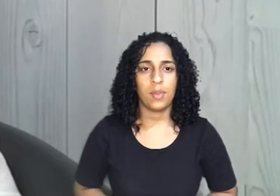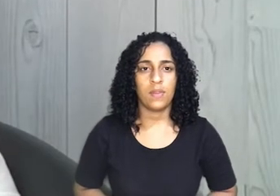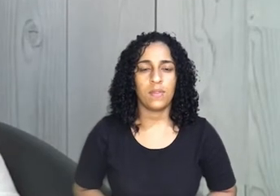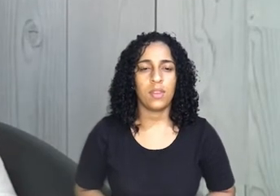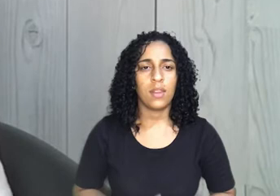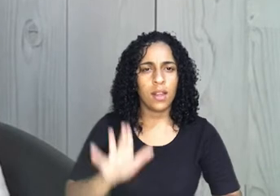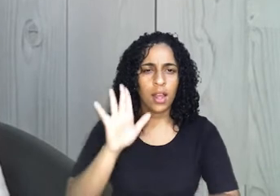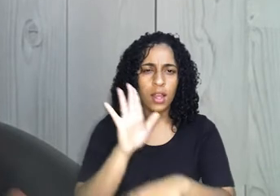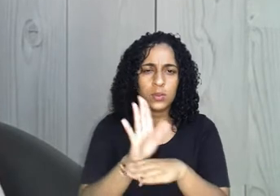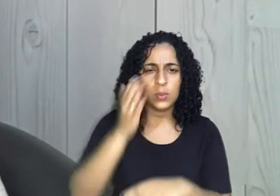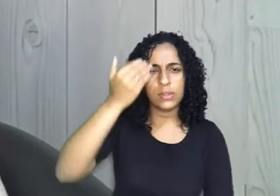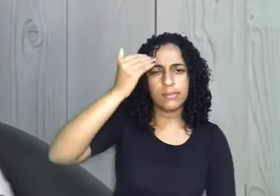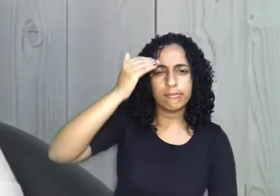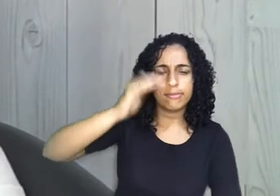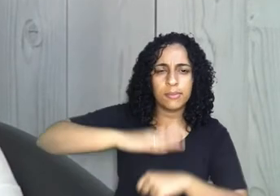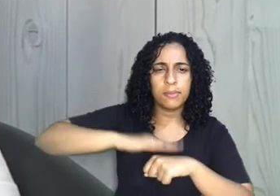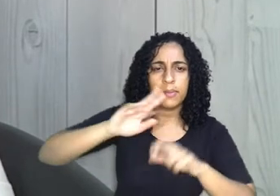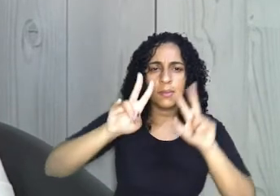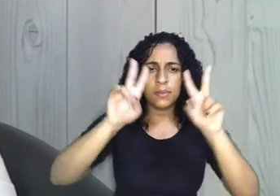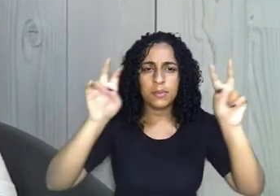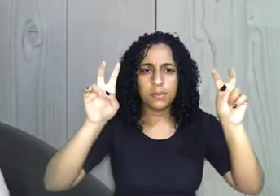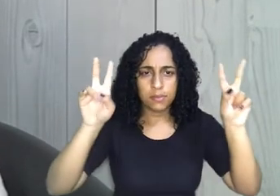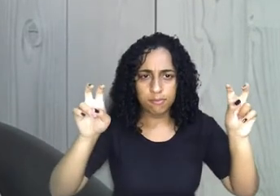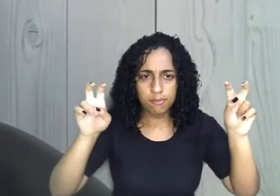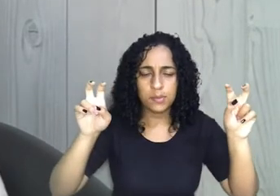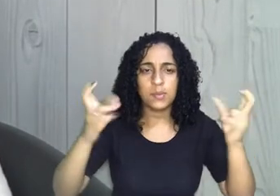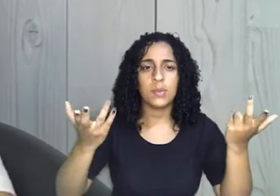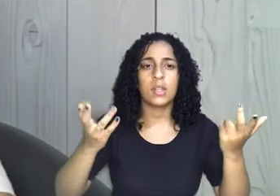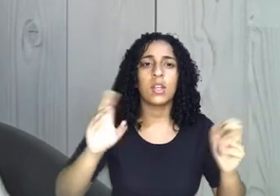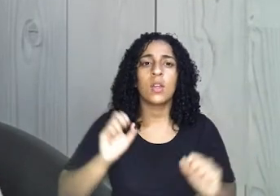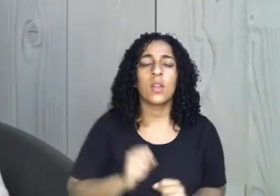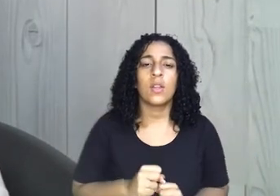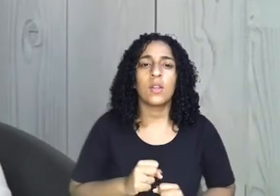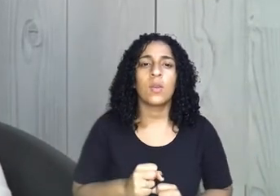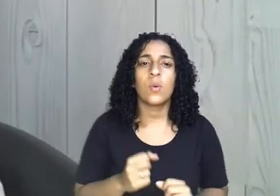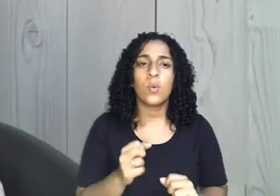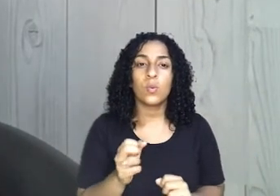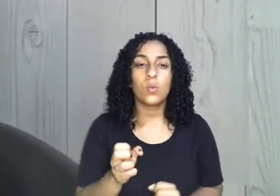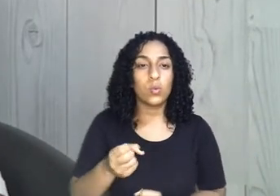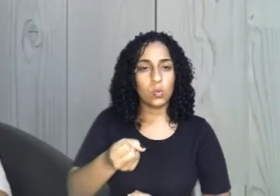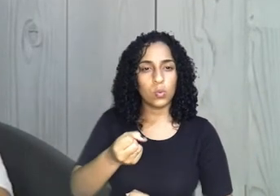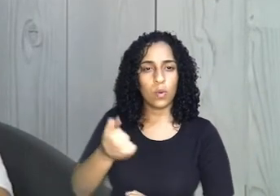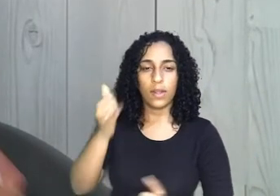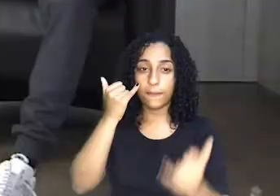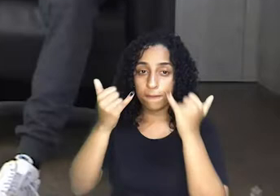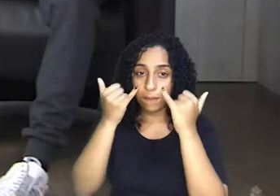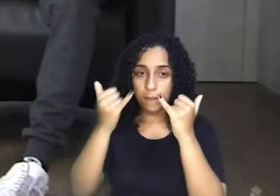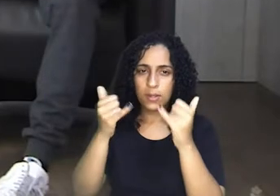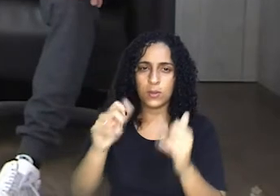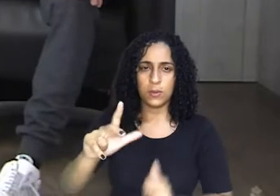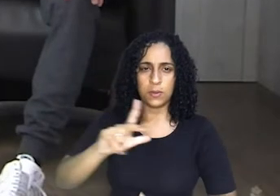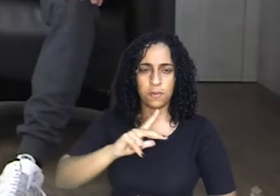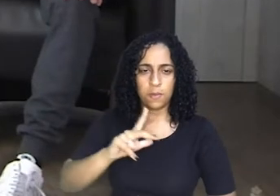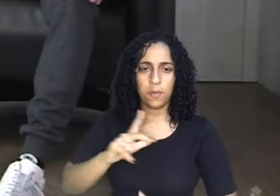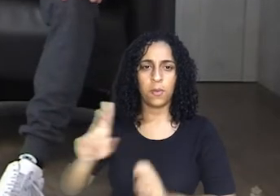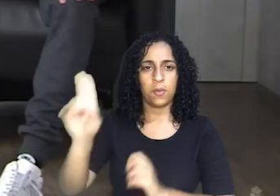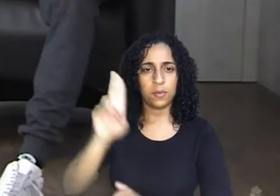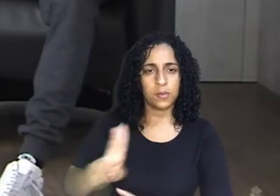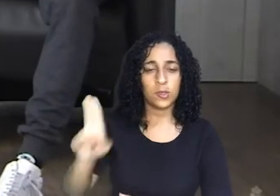de rua madeira nos ajuda a entender um pouco mais sobre esse assunto essa questão dos dados das Universidades ela realmente o